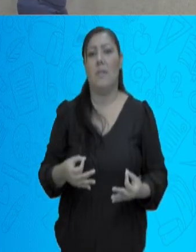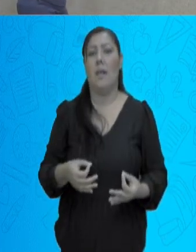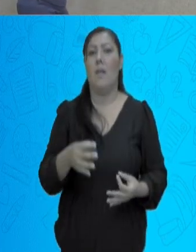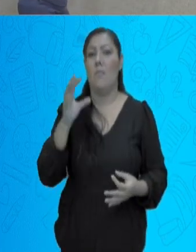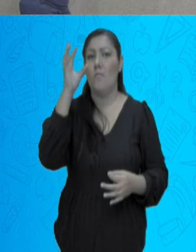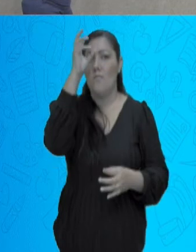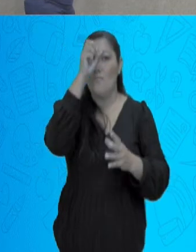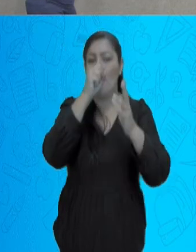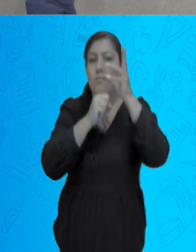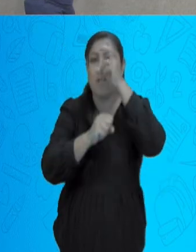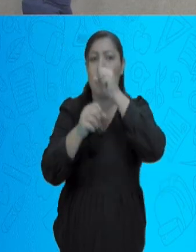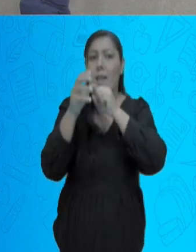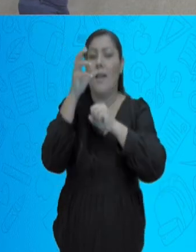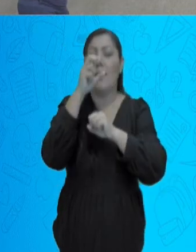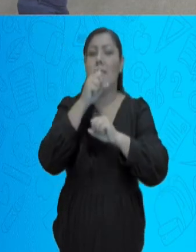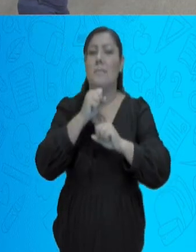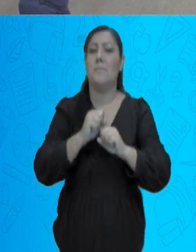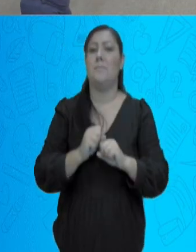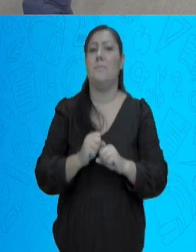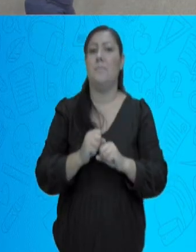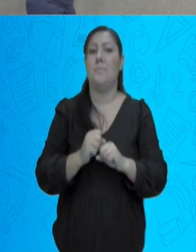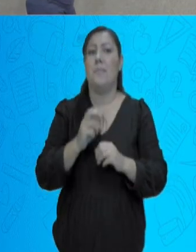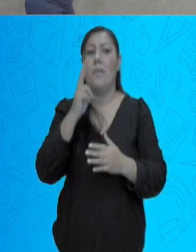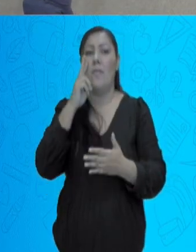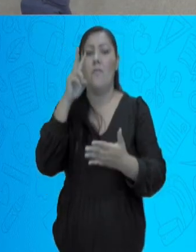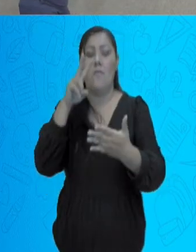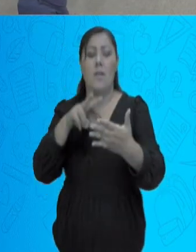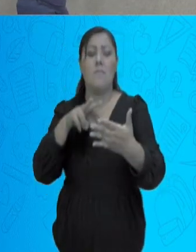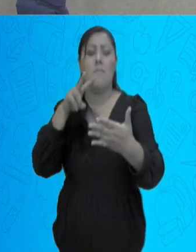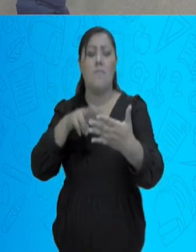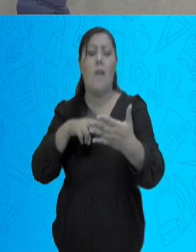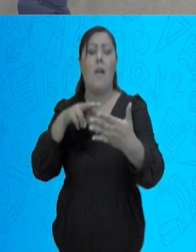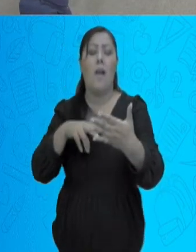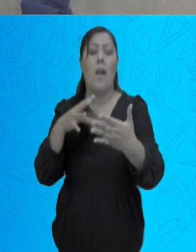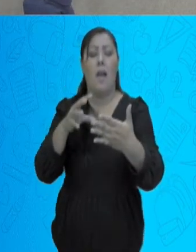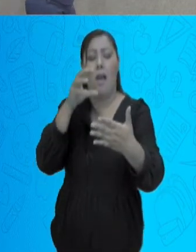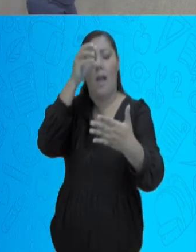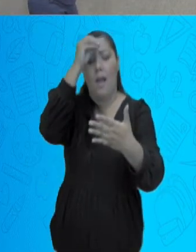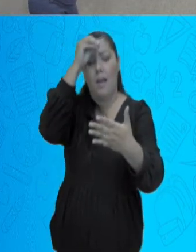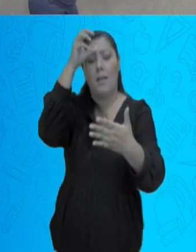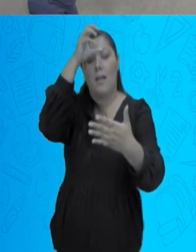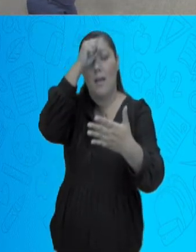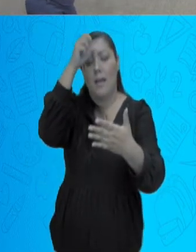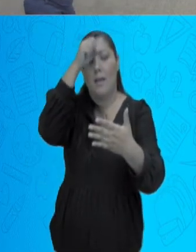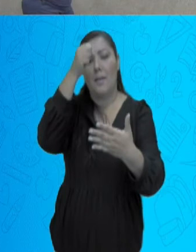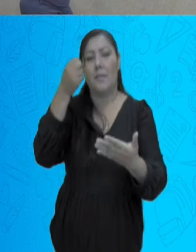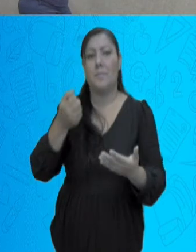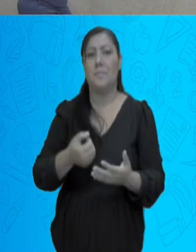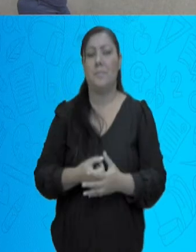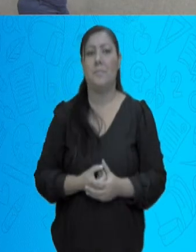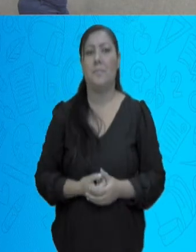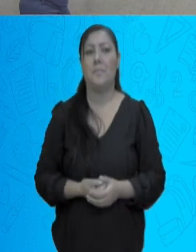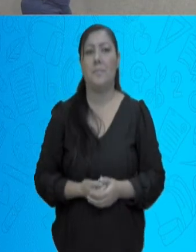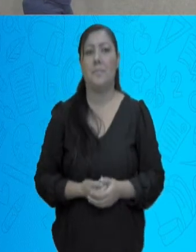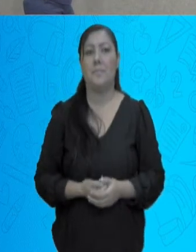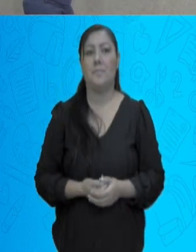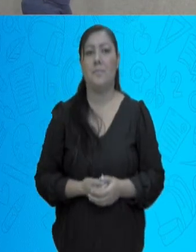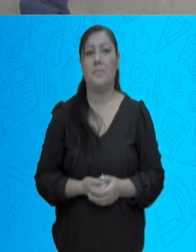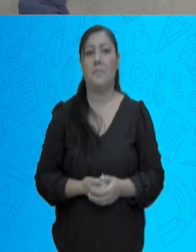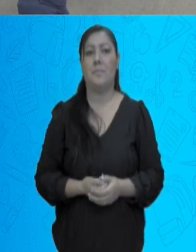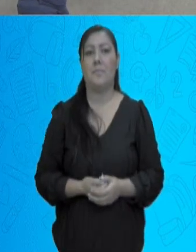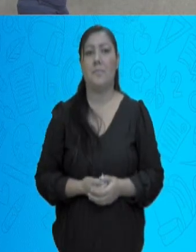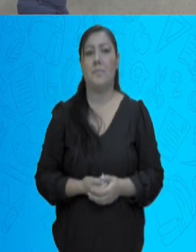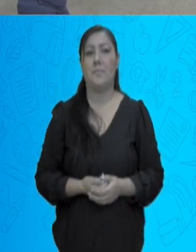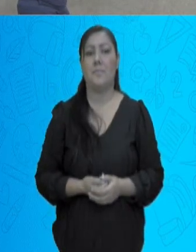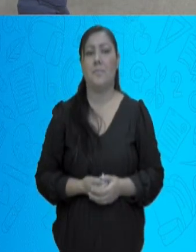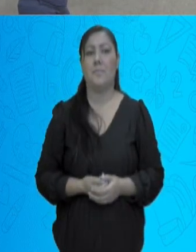Verbo querer, volta lá. Aqui no pretérito imperfeito do subjuntivo, se eu quisesse. Olha só. E depois